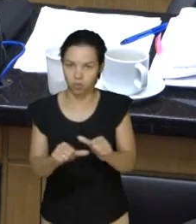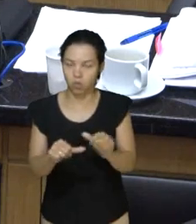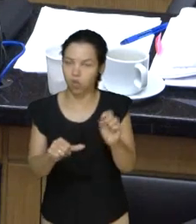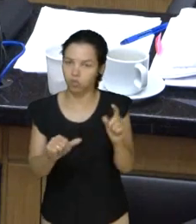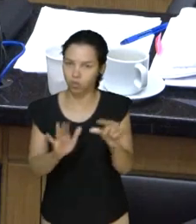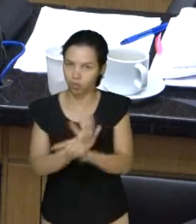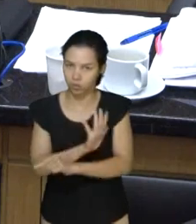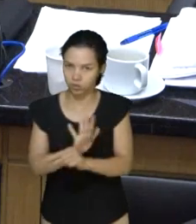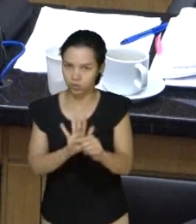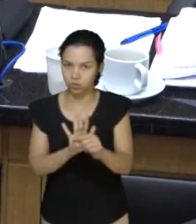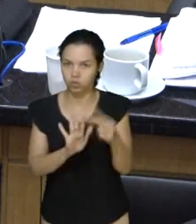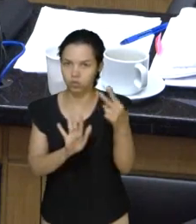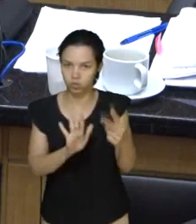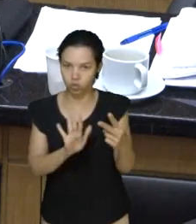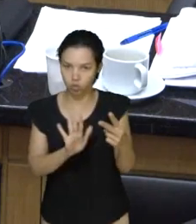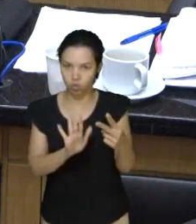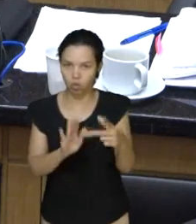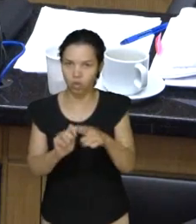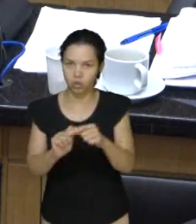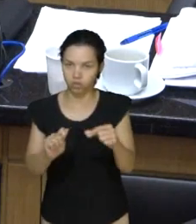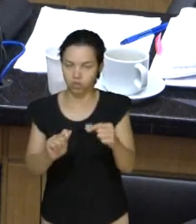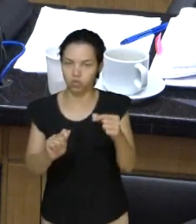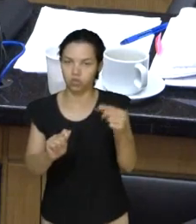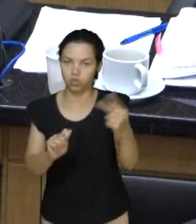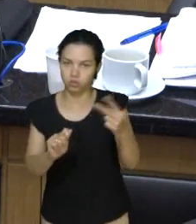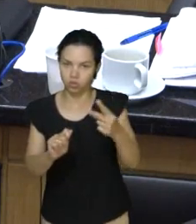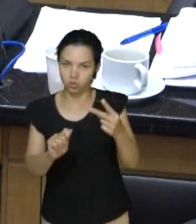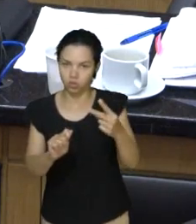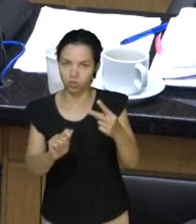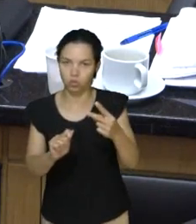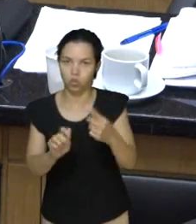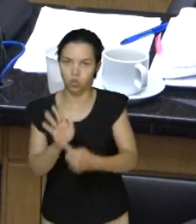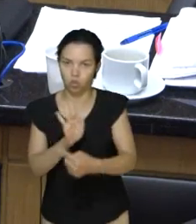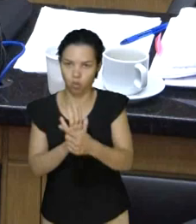2 do artigo 2º que o governo